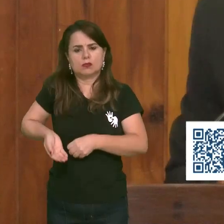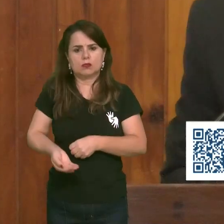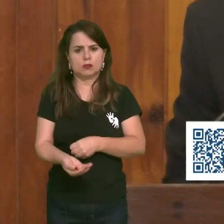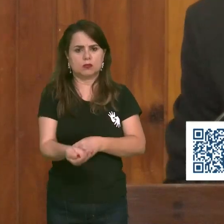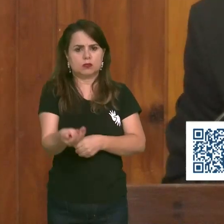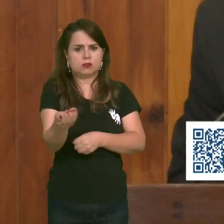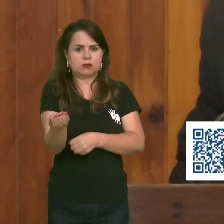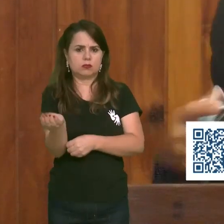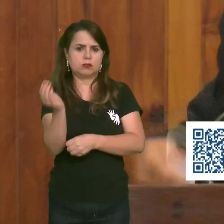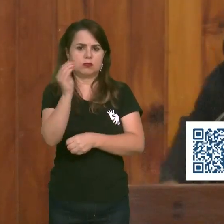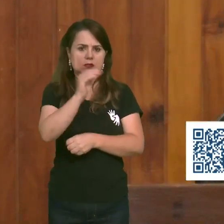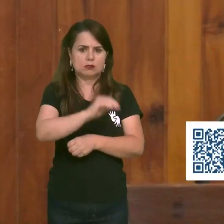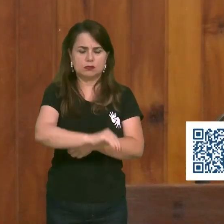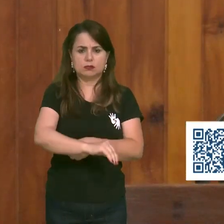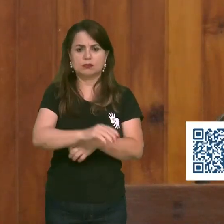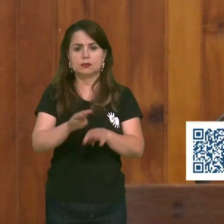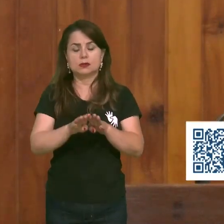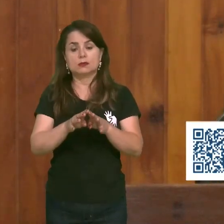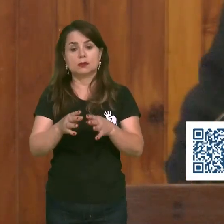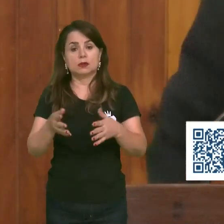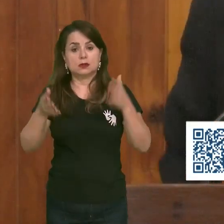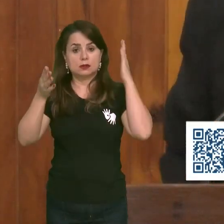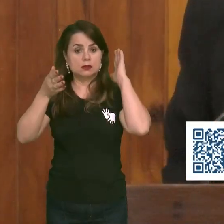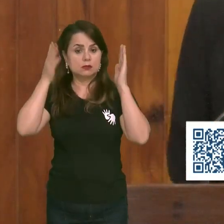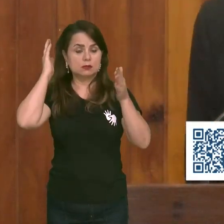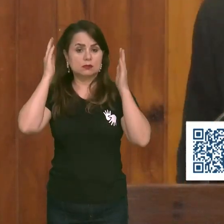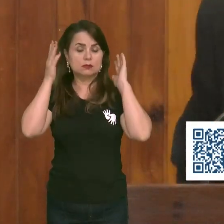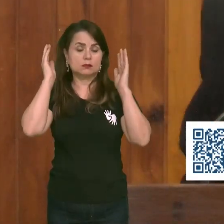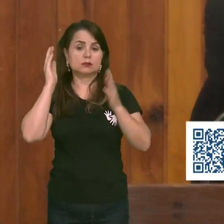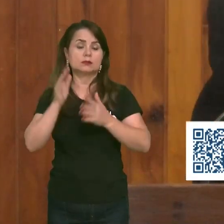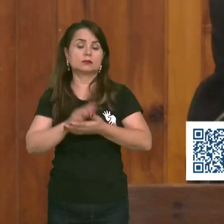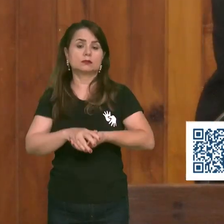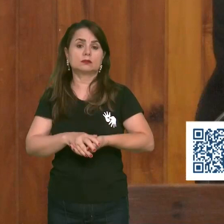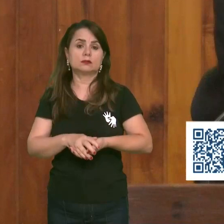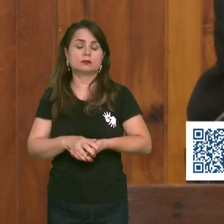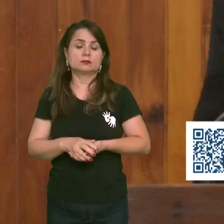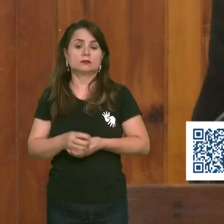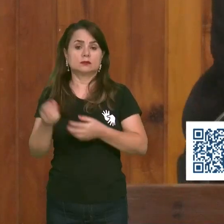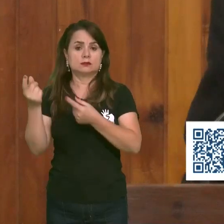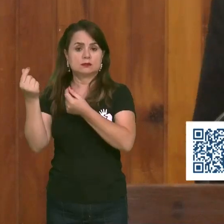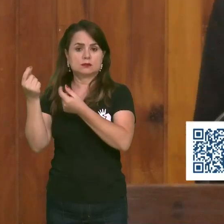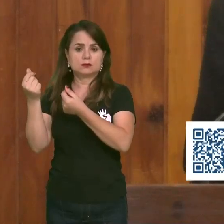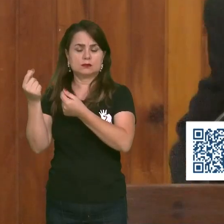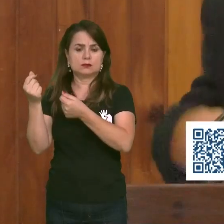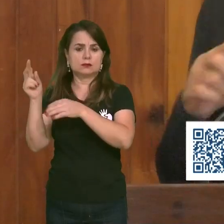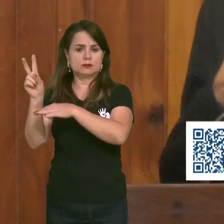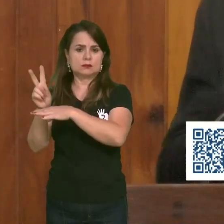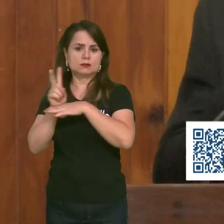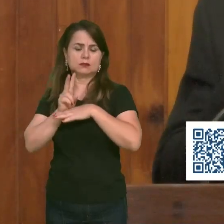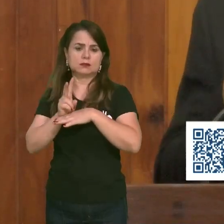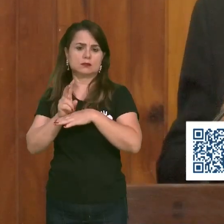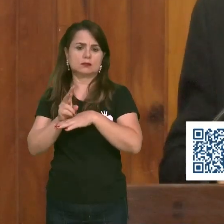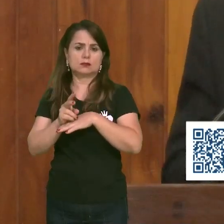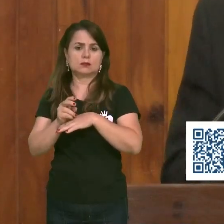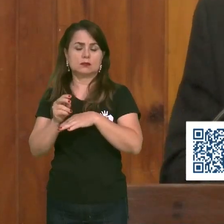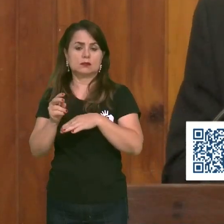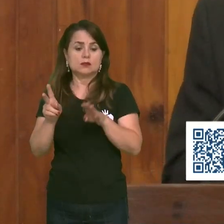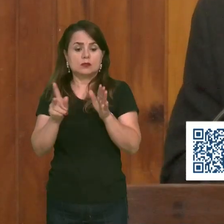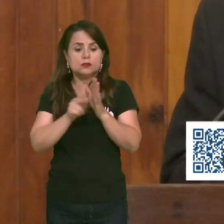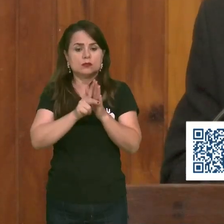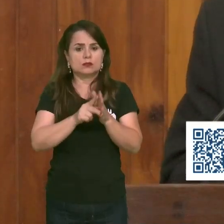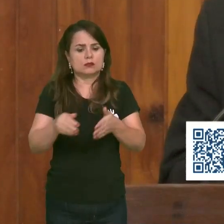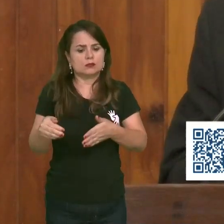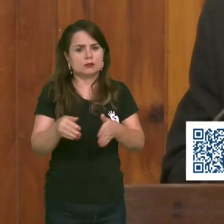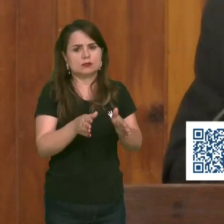caminhões que diz que vai a gente vai estar recebendo aí com financiamento para poder dar manutenção da nossas estradas